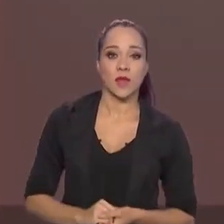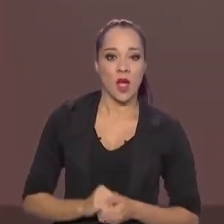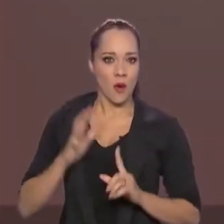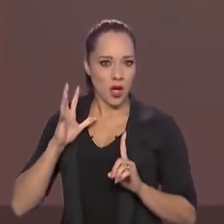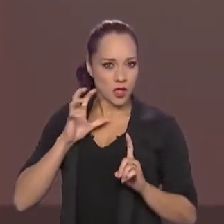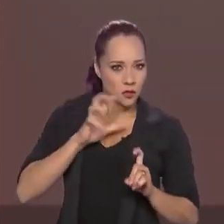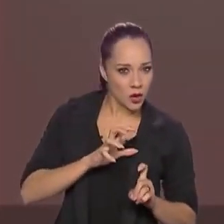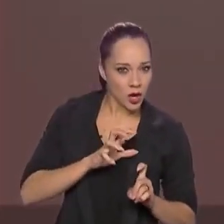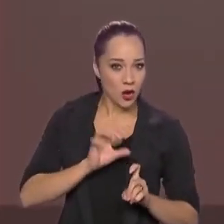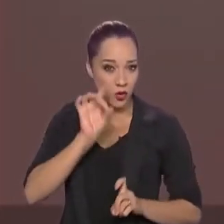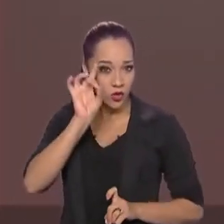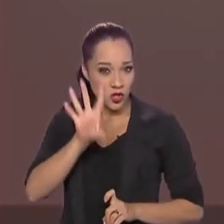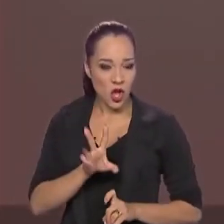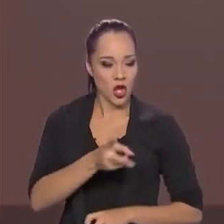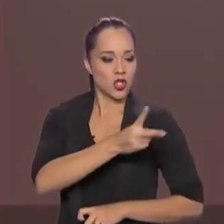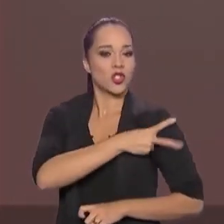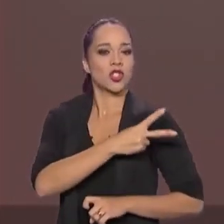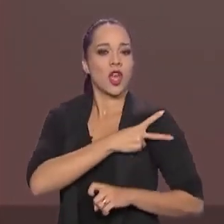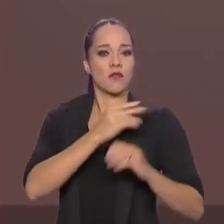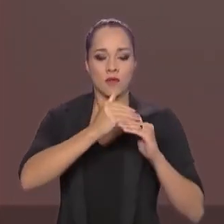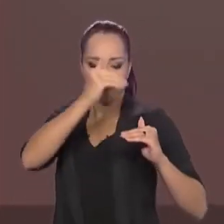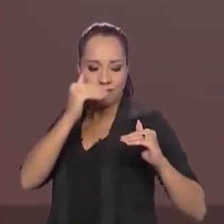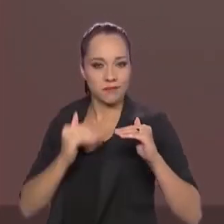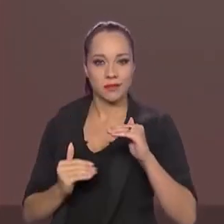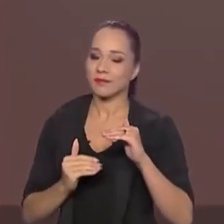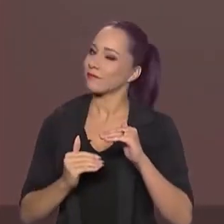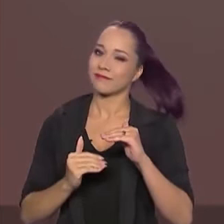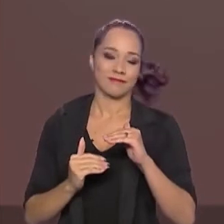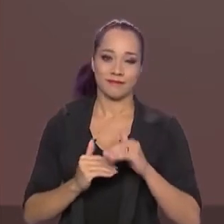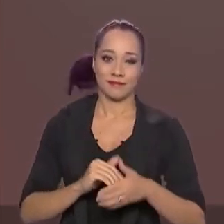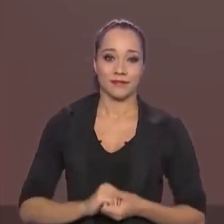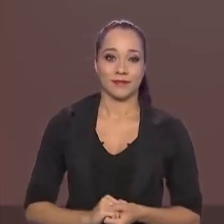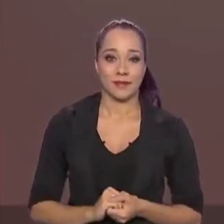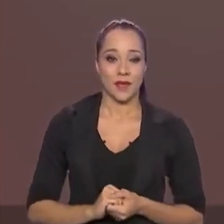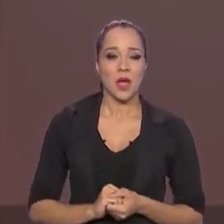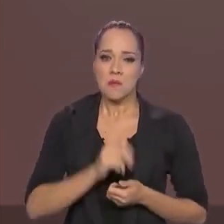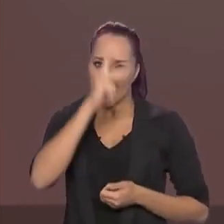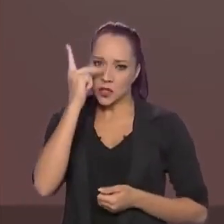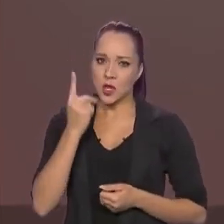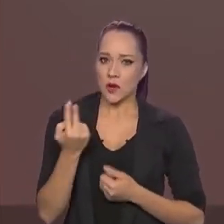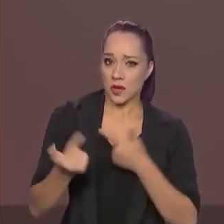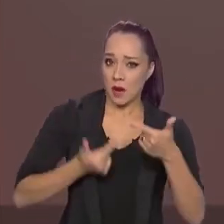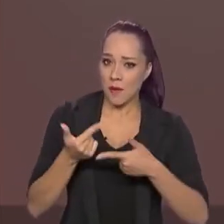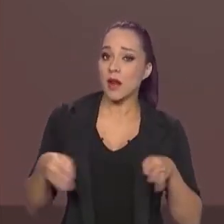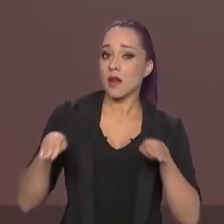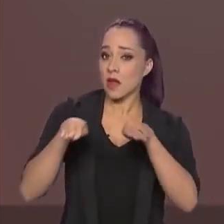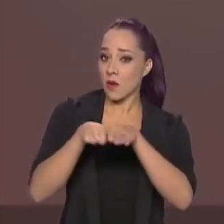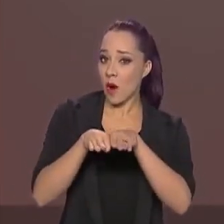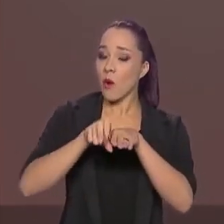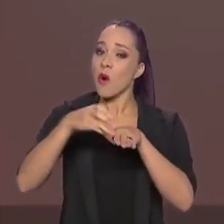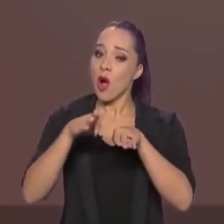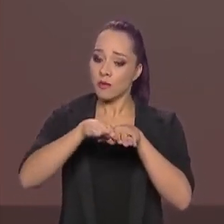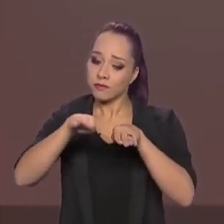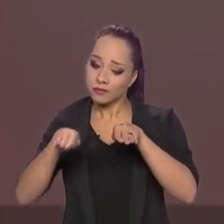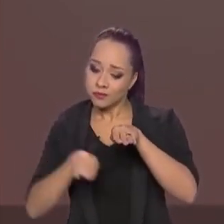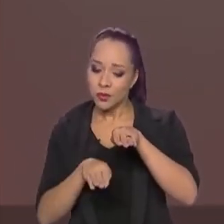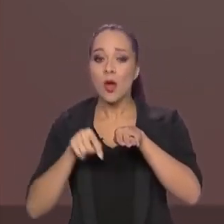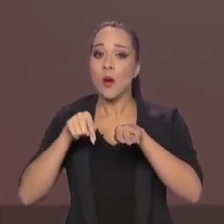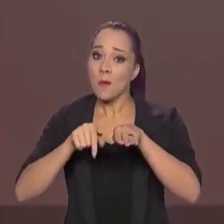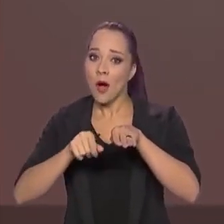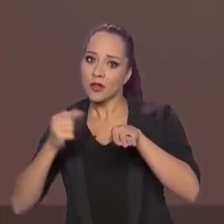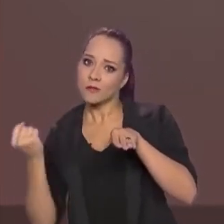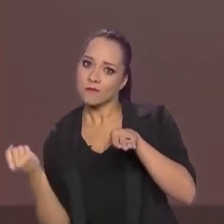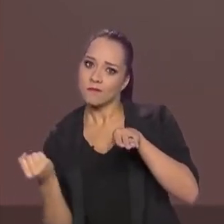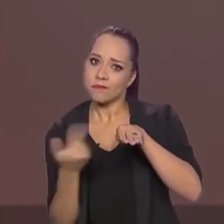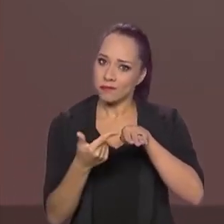não acontece apenas de chefe para subordinado. Agentes no mesmo nível, ou até em posição inferior,